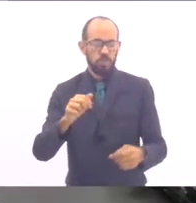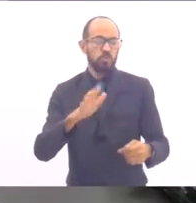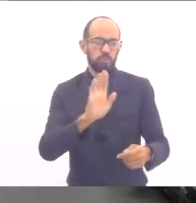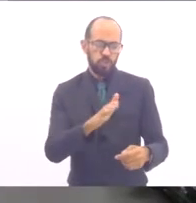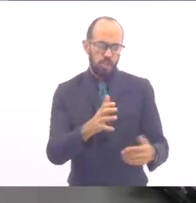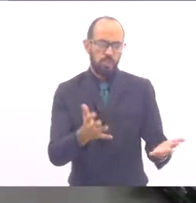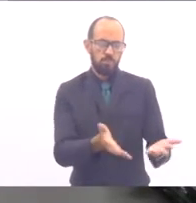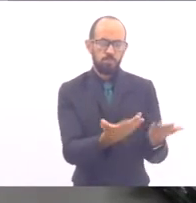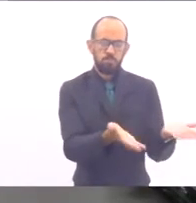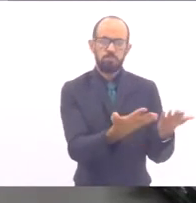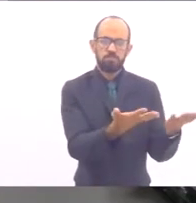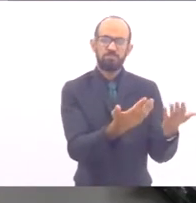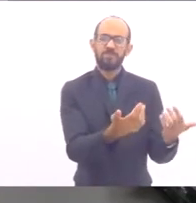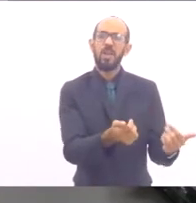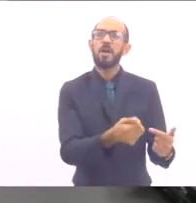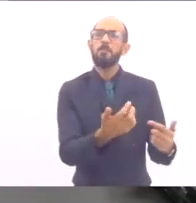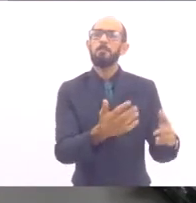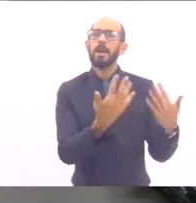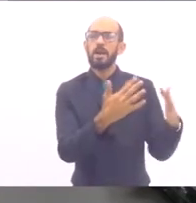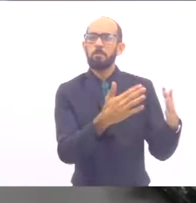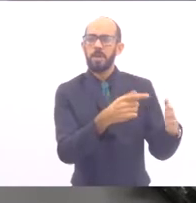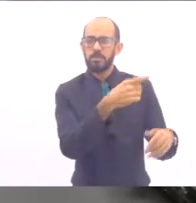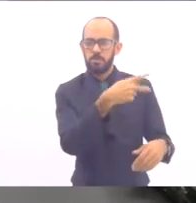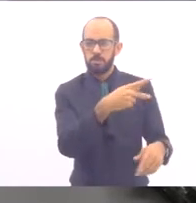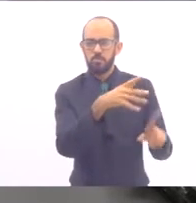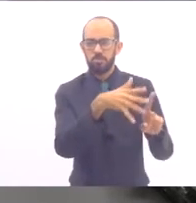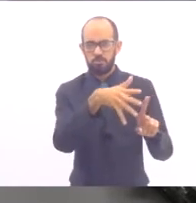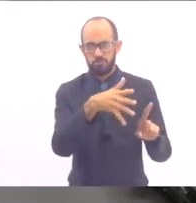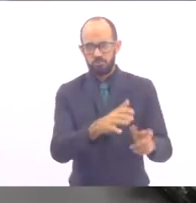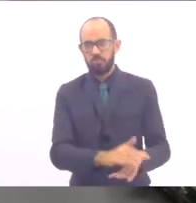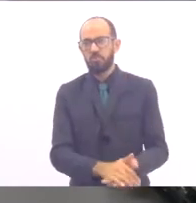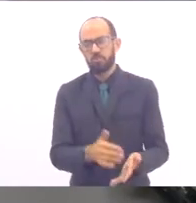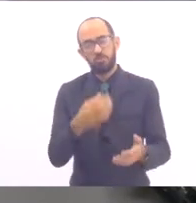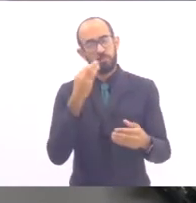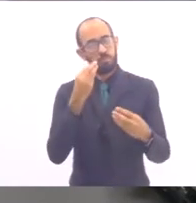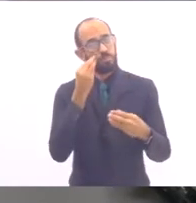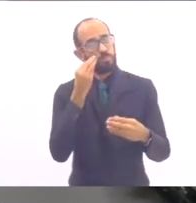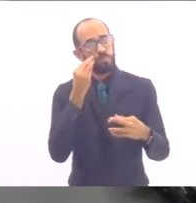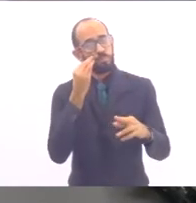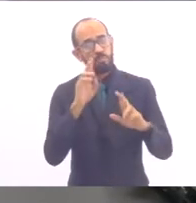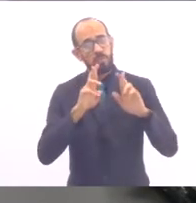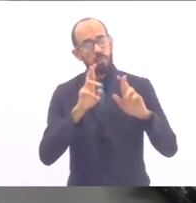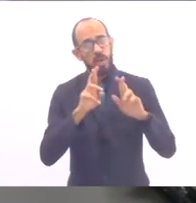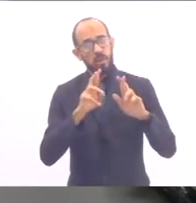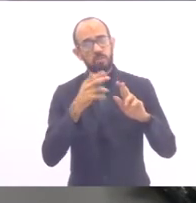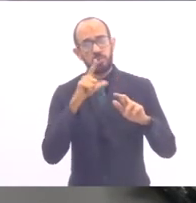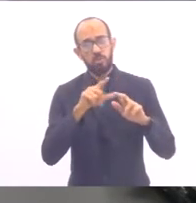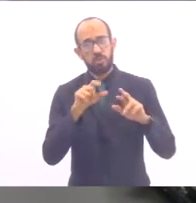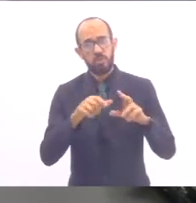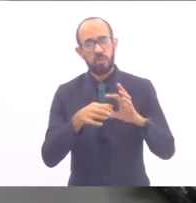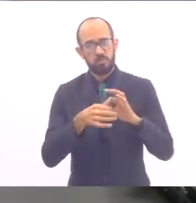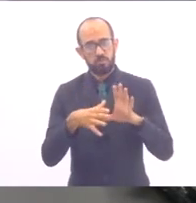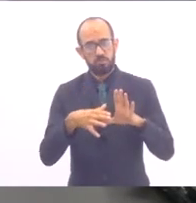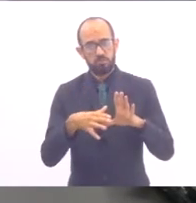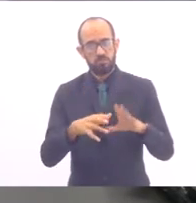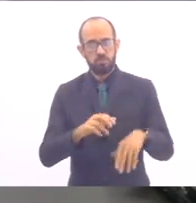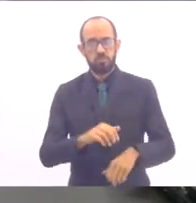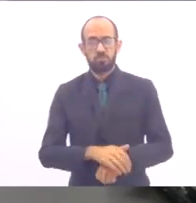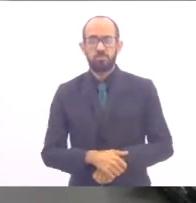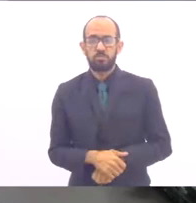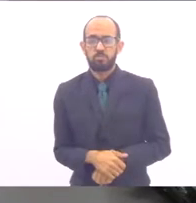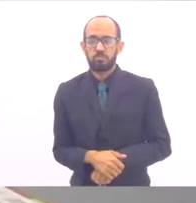a desengatar esse nó aí. Boa tarde. Boa tarde. Boa tarde. Boa